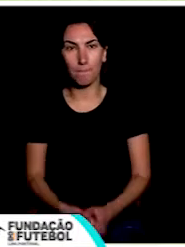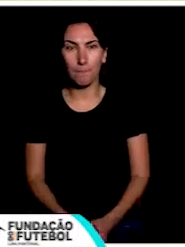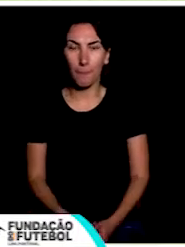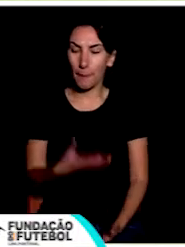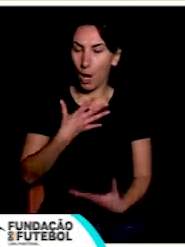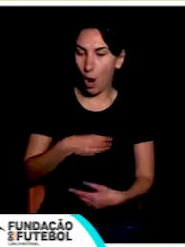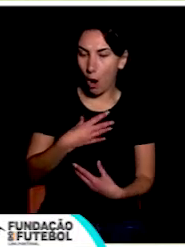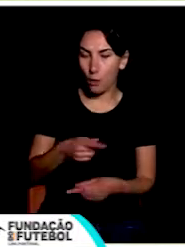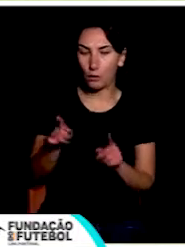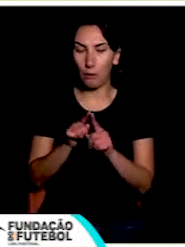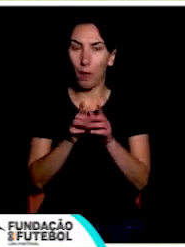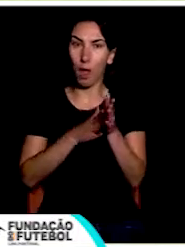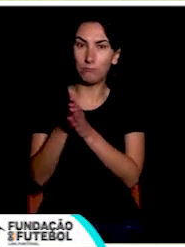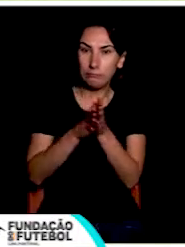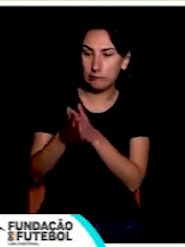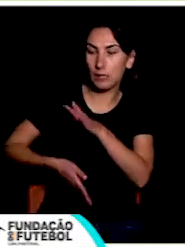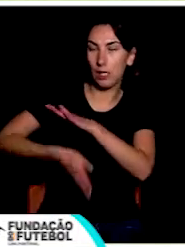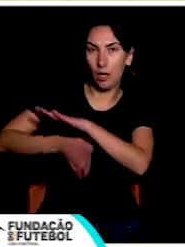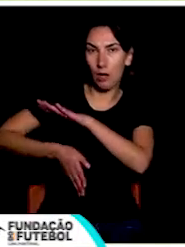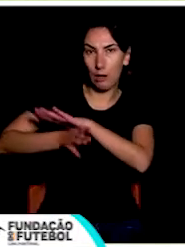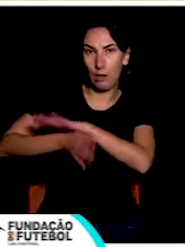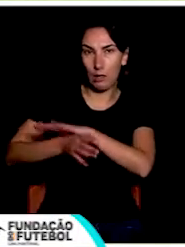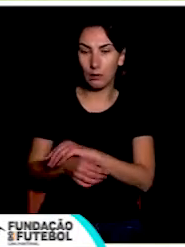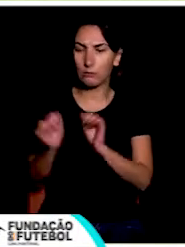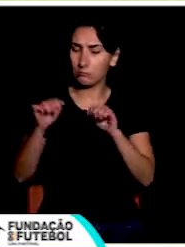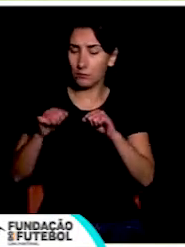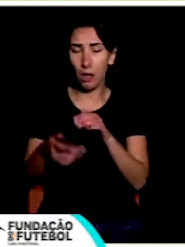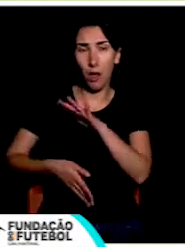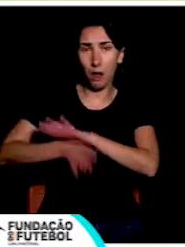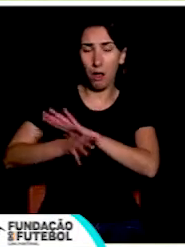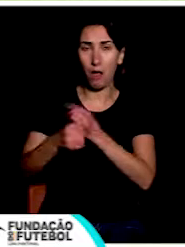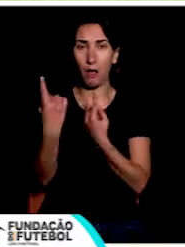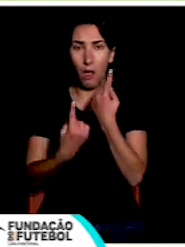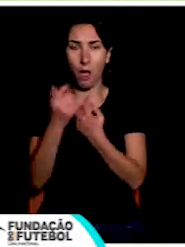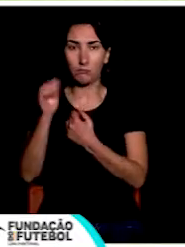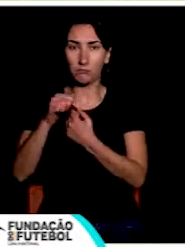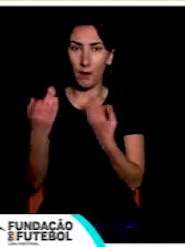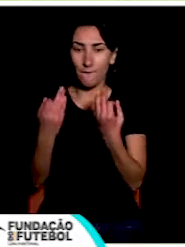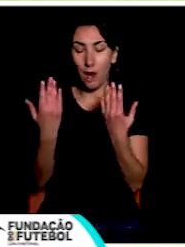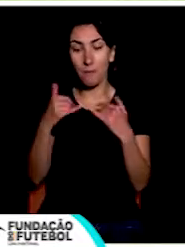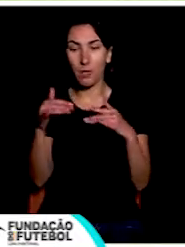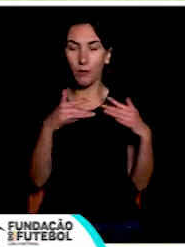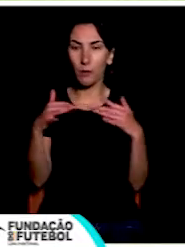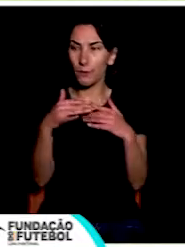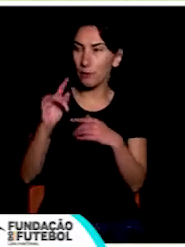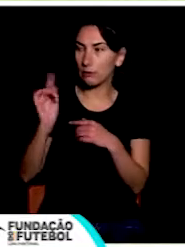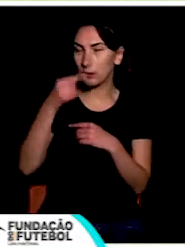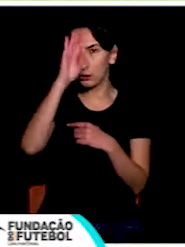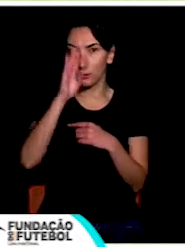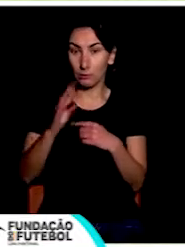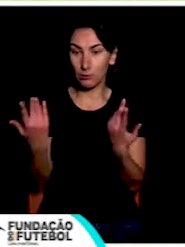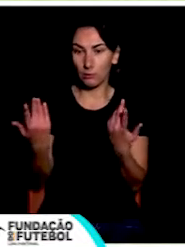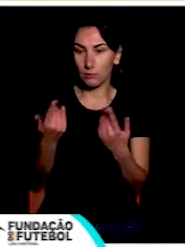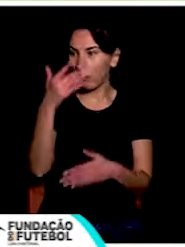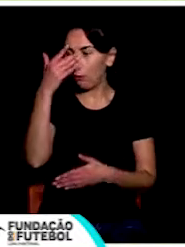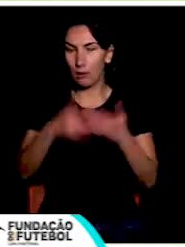adversários, gosta de criar muitas oportunidades de golo, tem marcado alguns golos, mas existe no futebol, nós